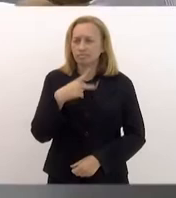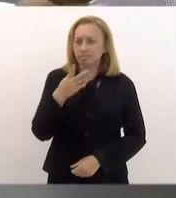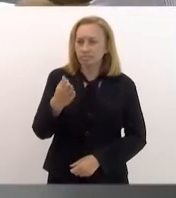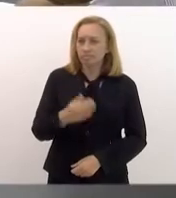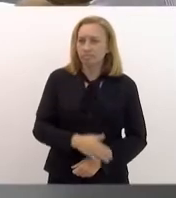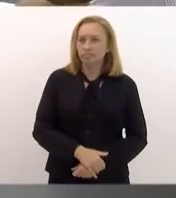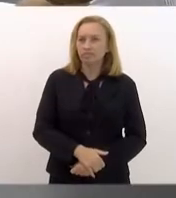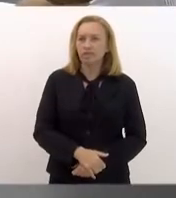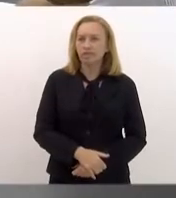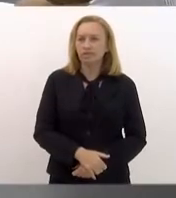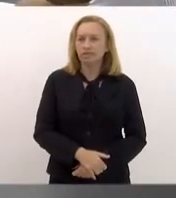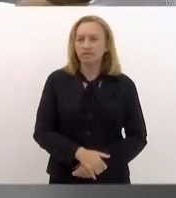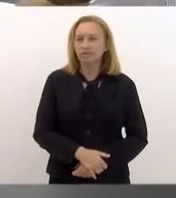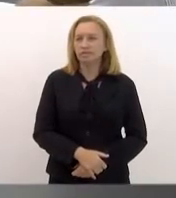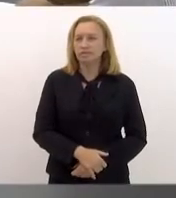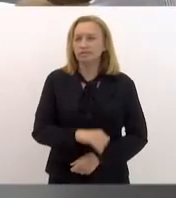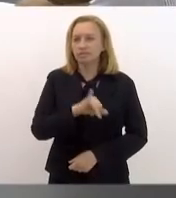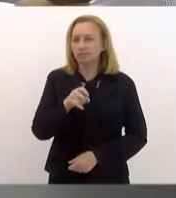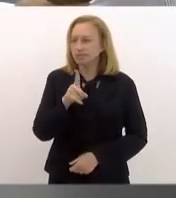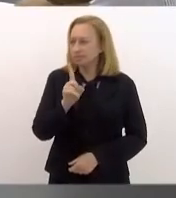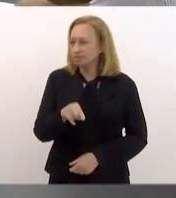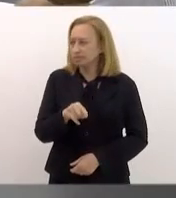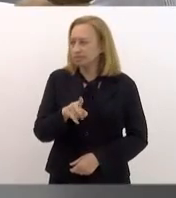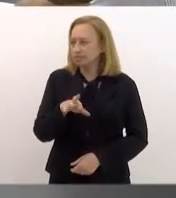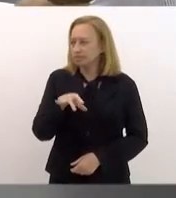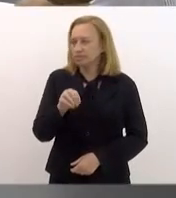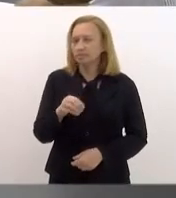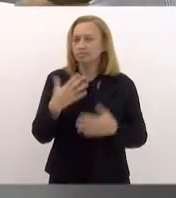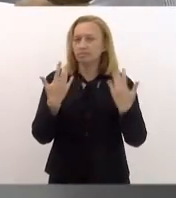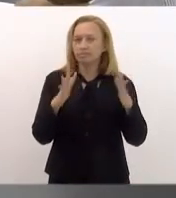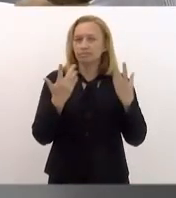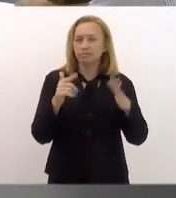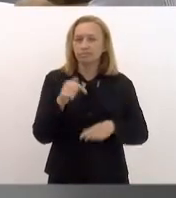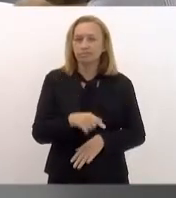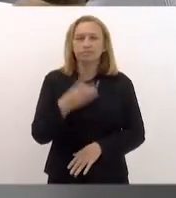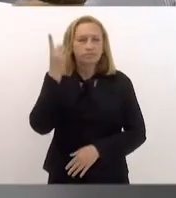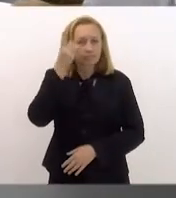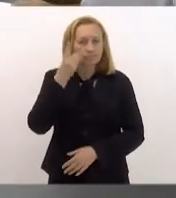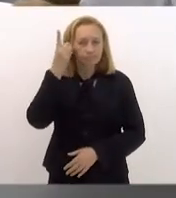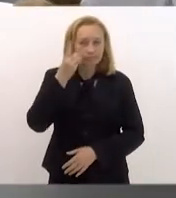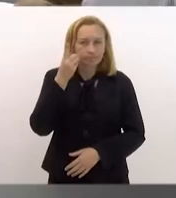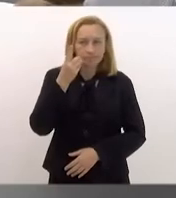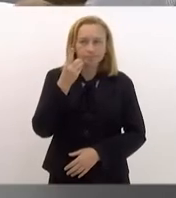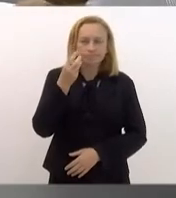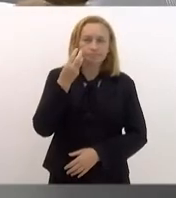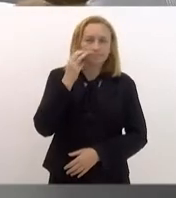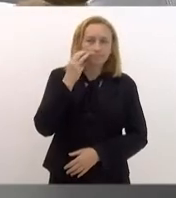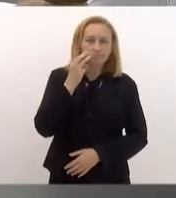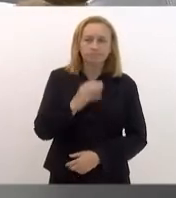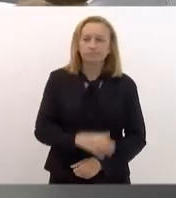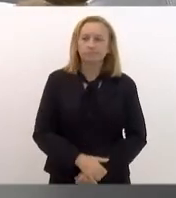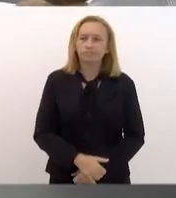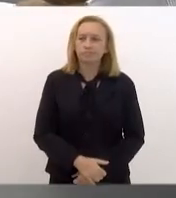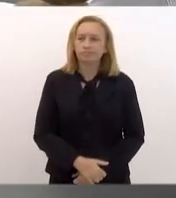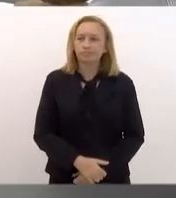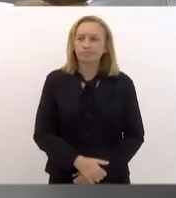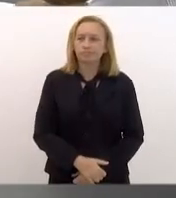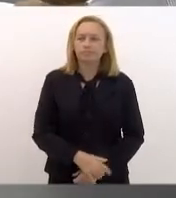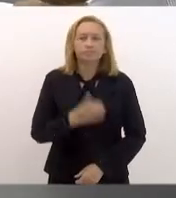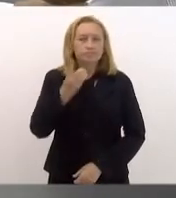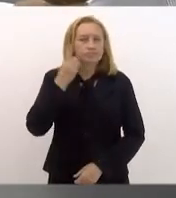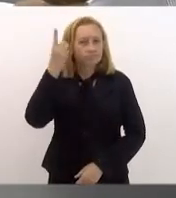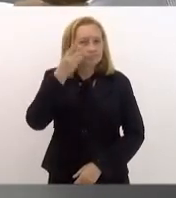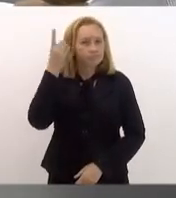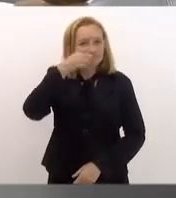Boa tarde, sou José Diogo. Queria parabenizar aqui o deputado Valdec Carneiro, deputado Luiz